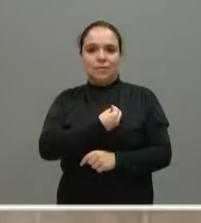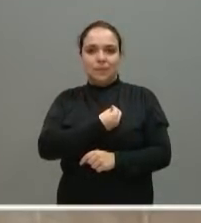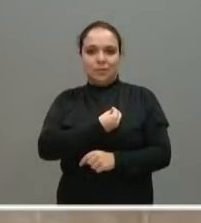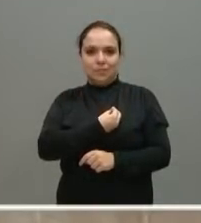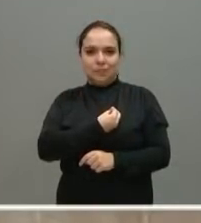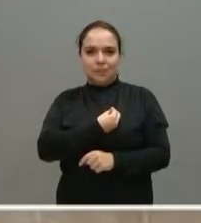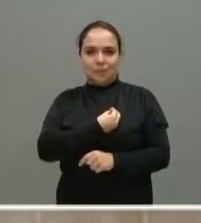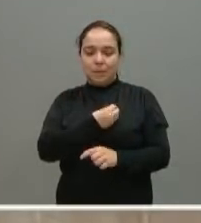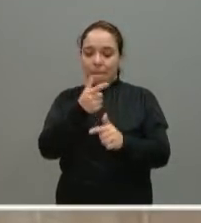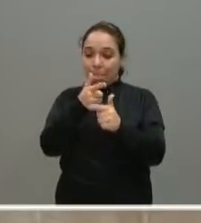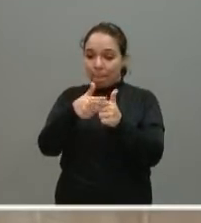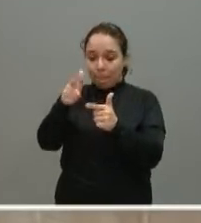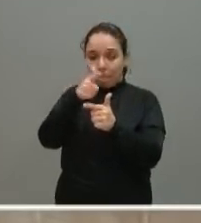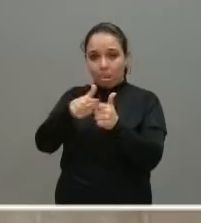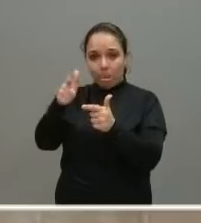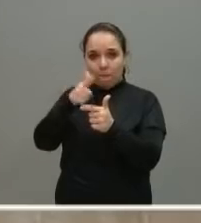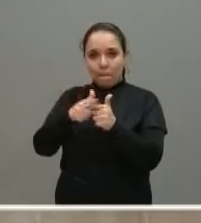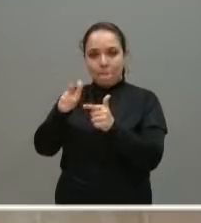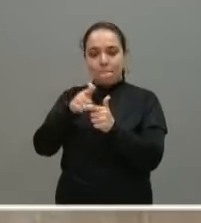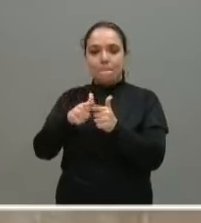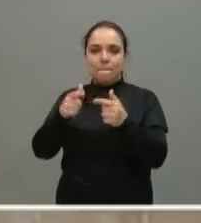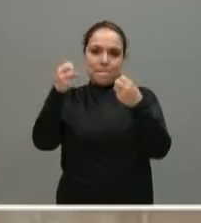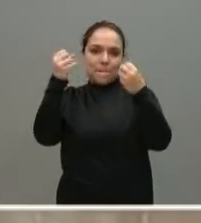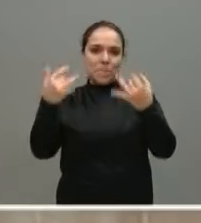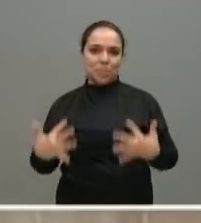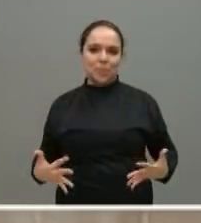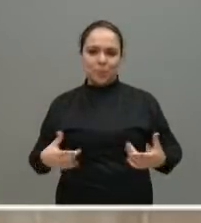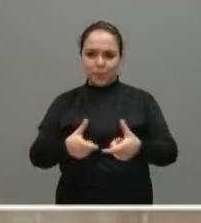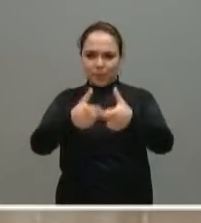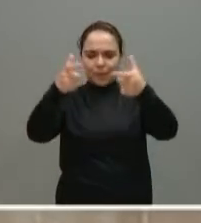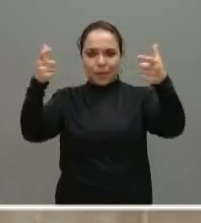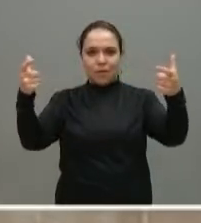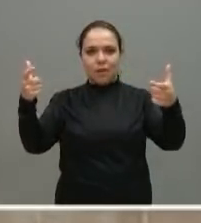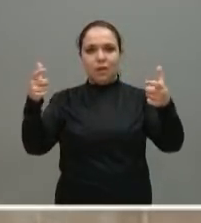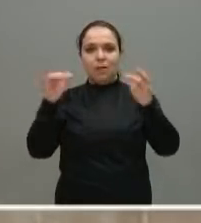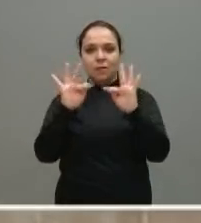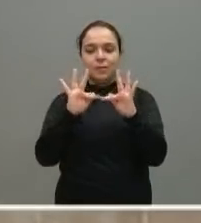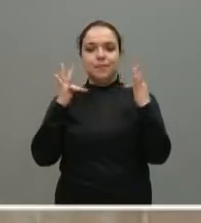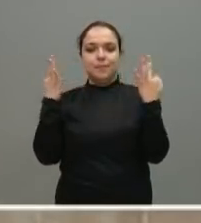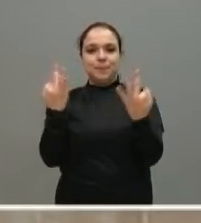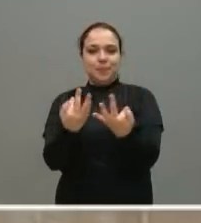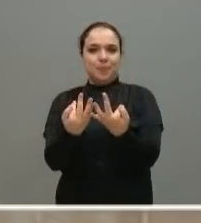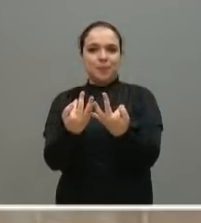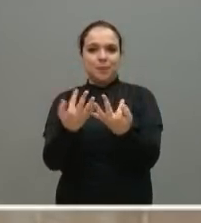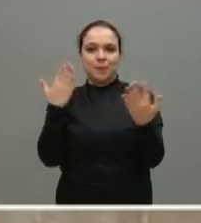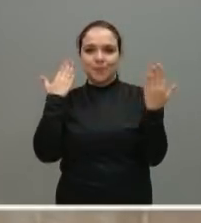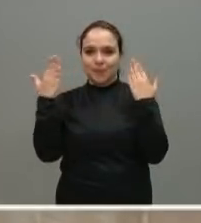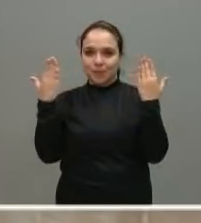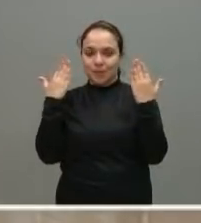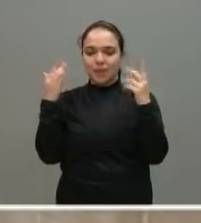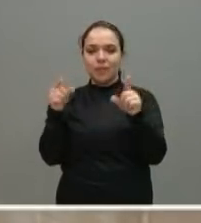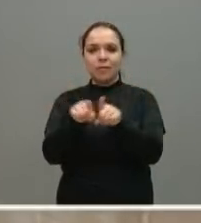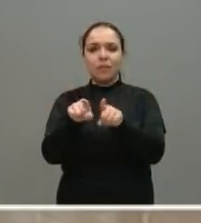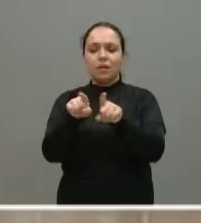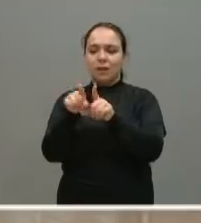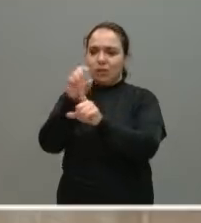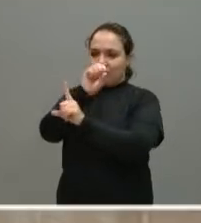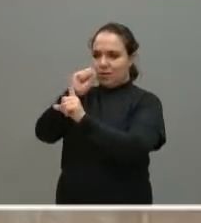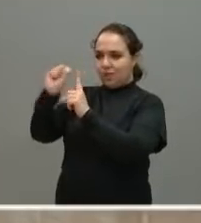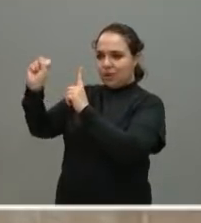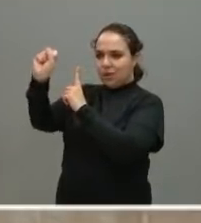O grande problema, e falando de modo geral, sobre família, falando sobre